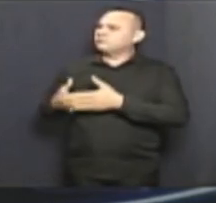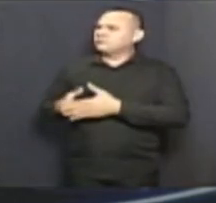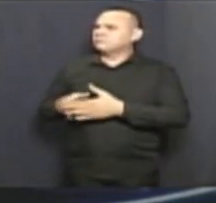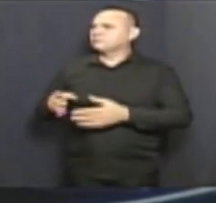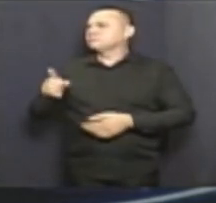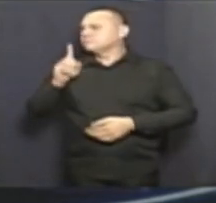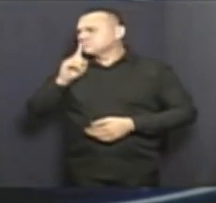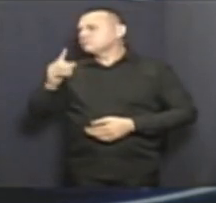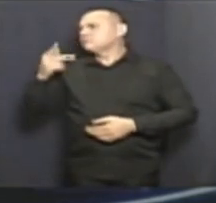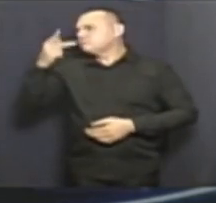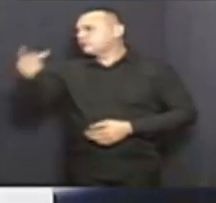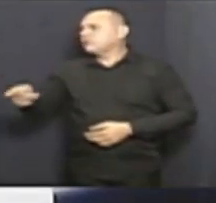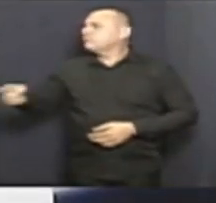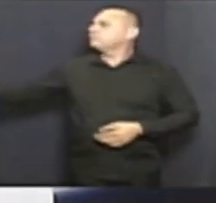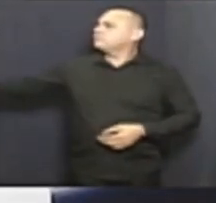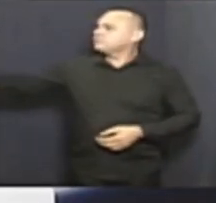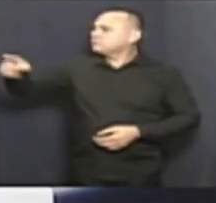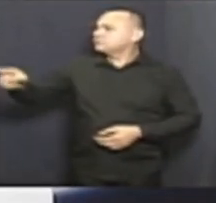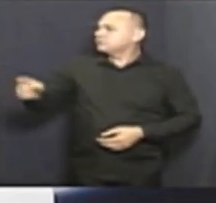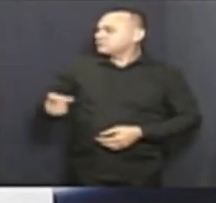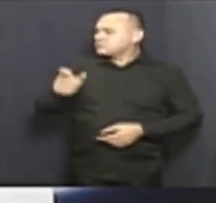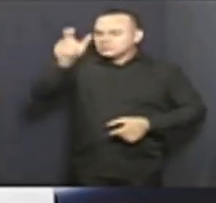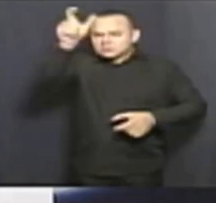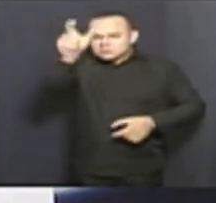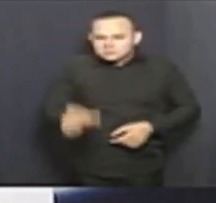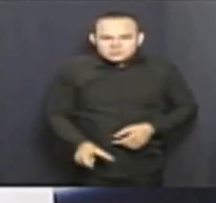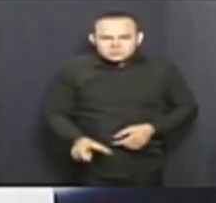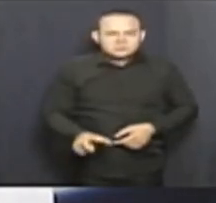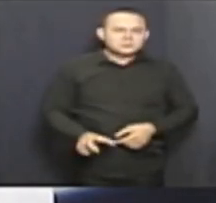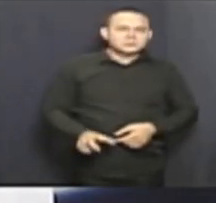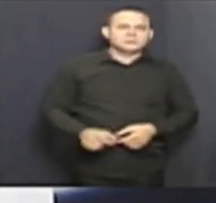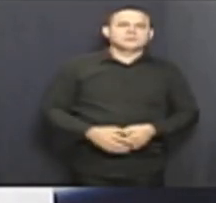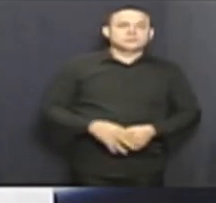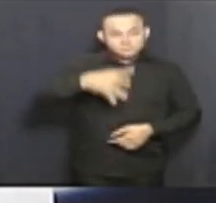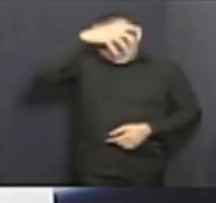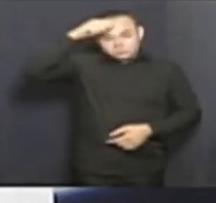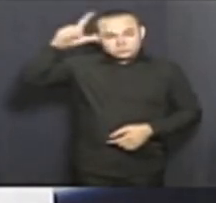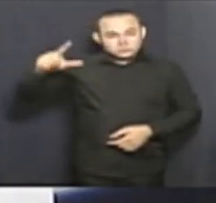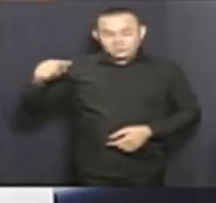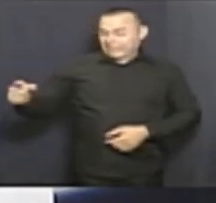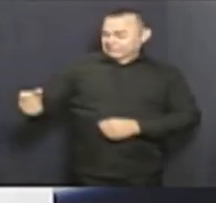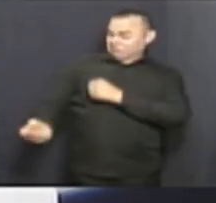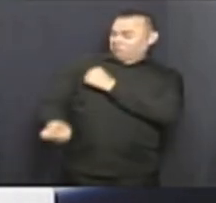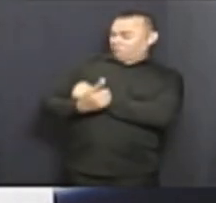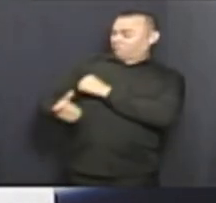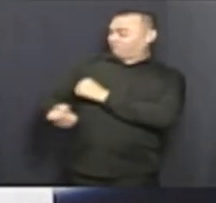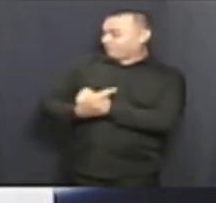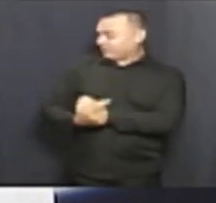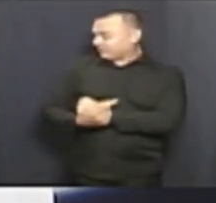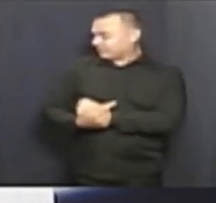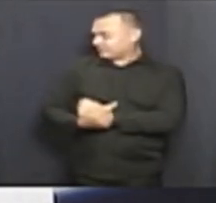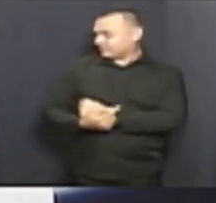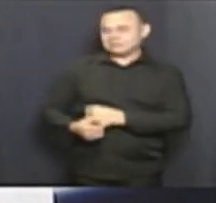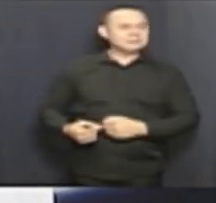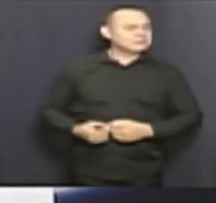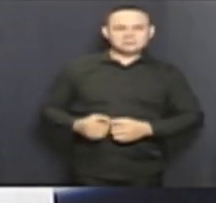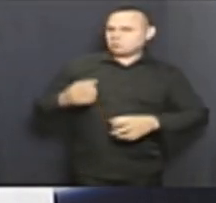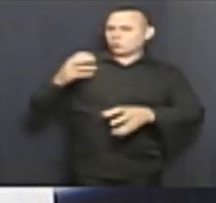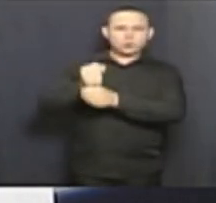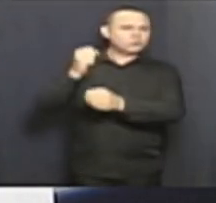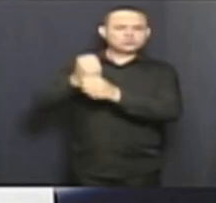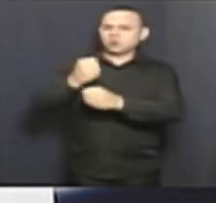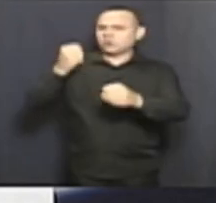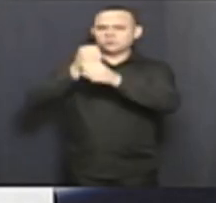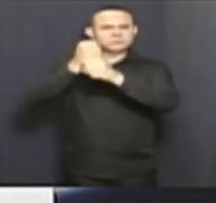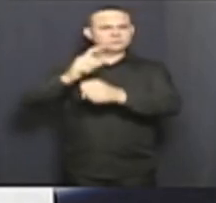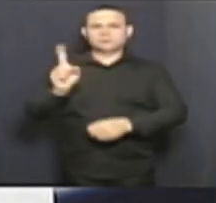quero apenas dizer ao cidadão de mato grosso do sul esse tipo de ofensa multa não constrói não